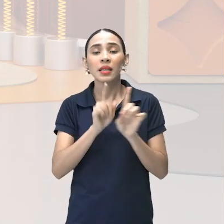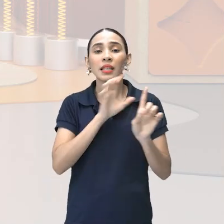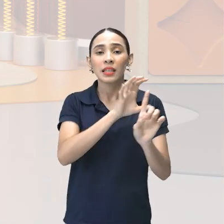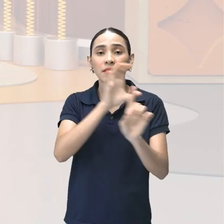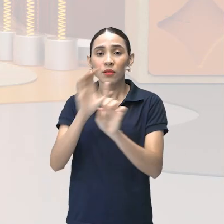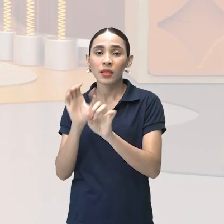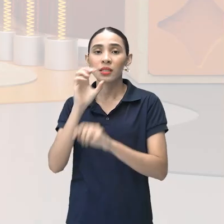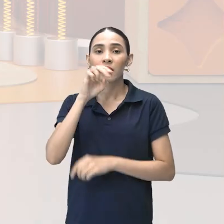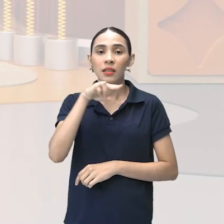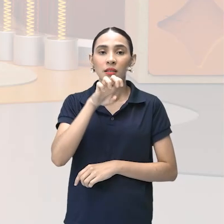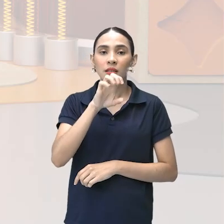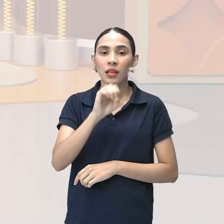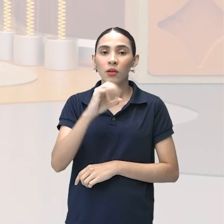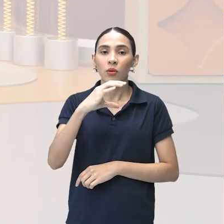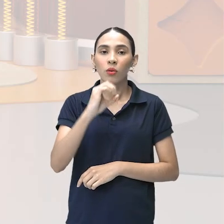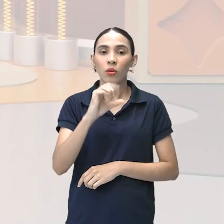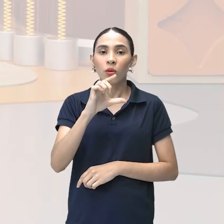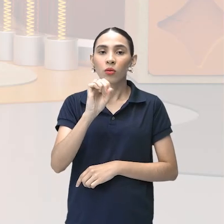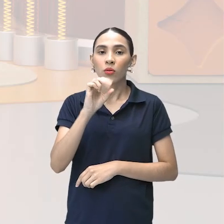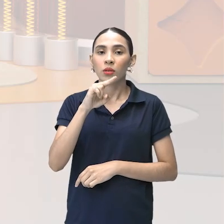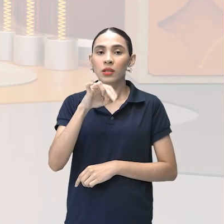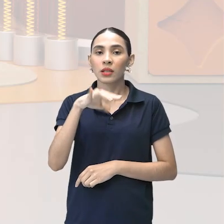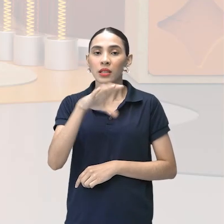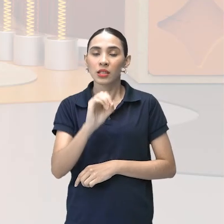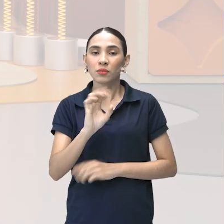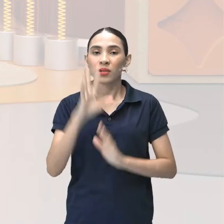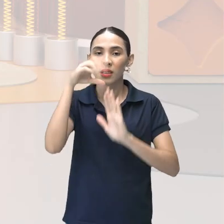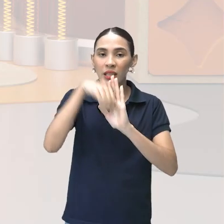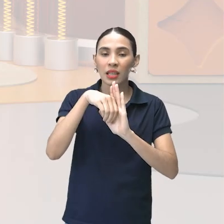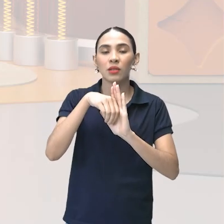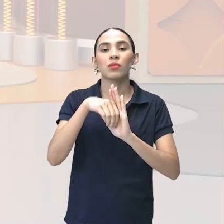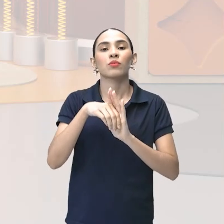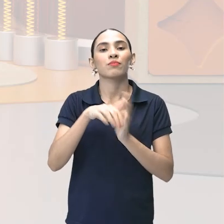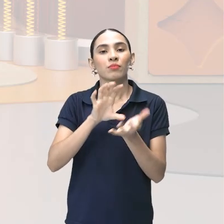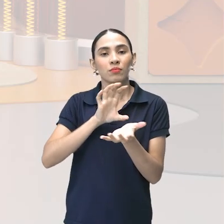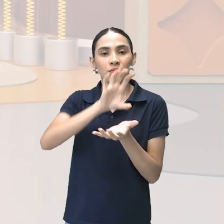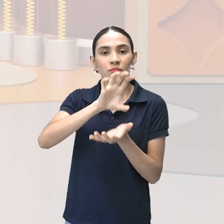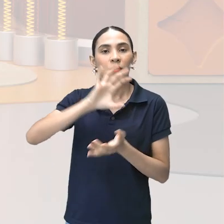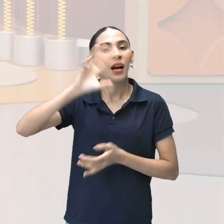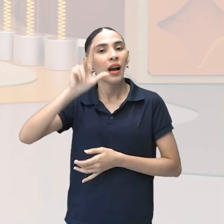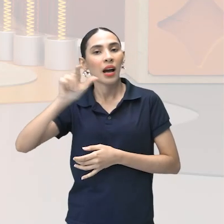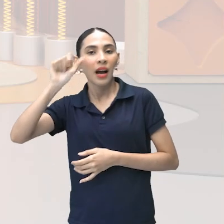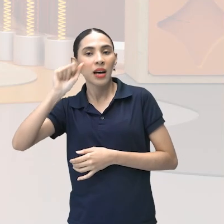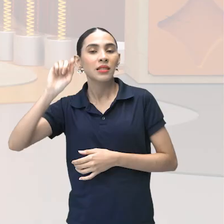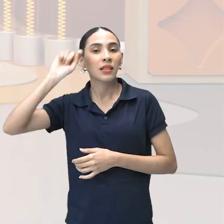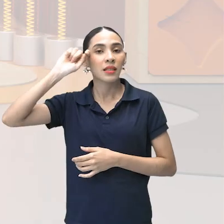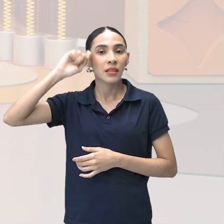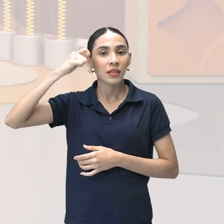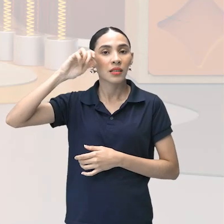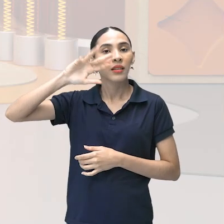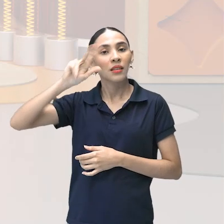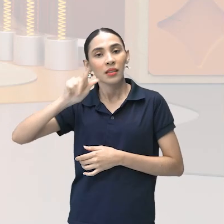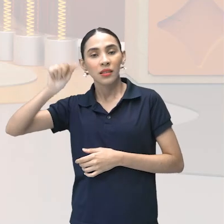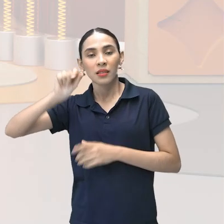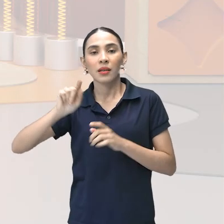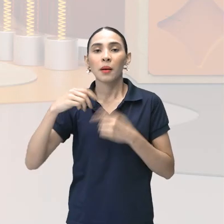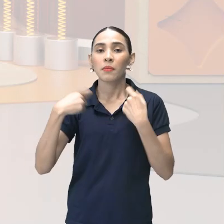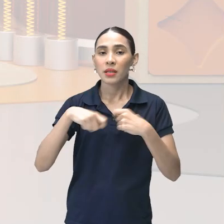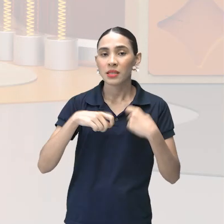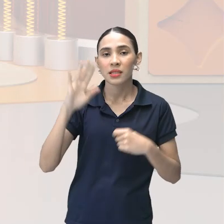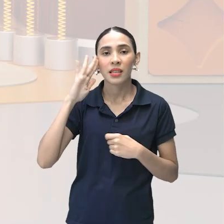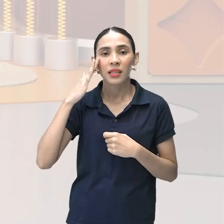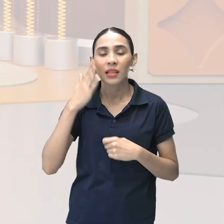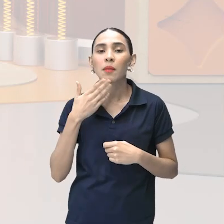do neocolonialismo dentro dessas sociedades, lá da Ásia, do continente africano, a gente precisa entender melhor o